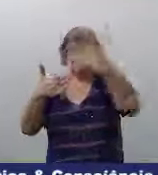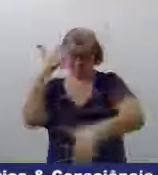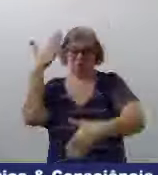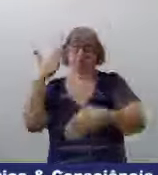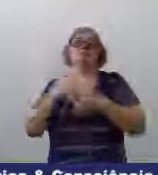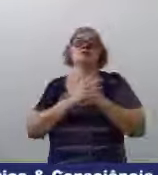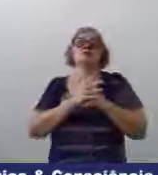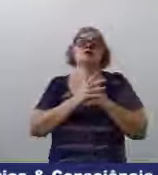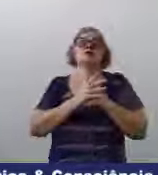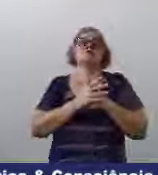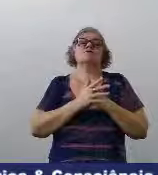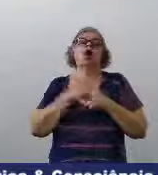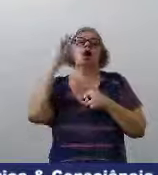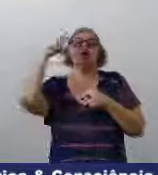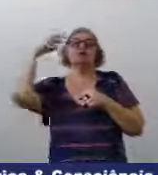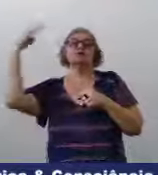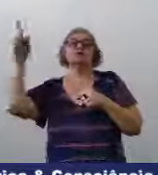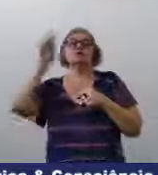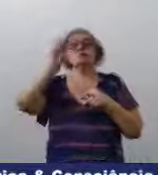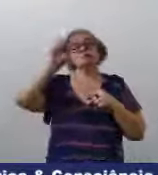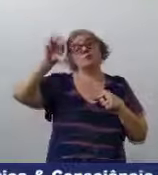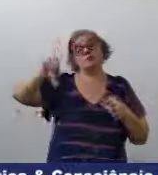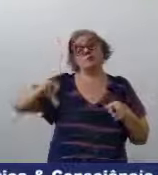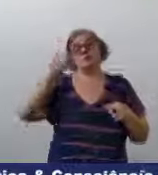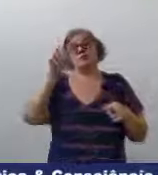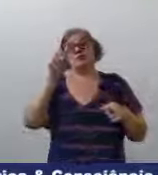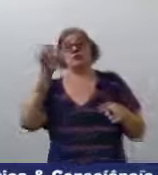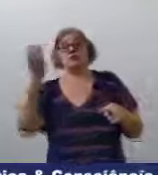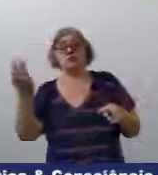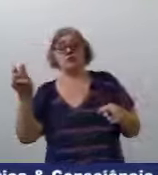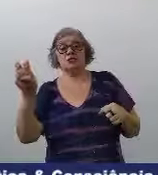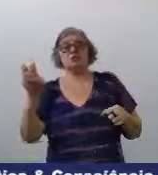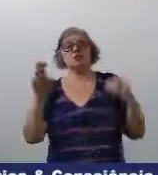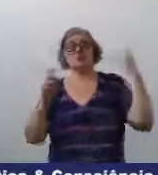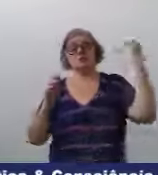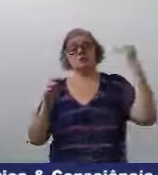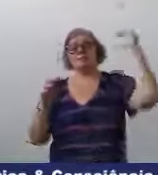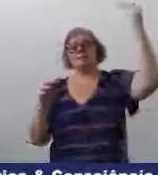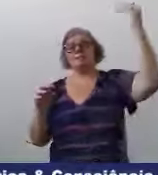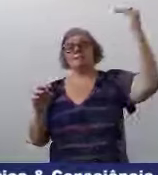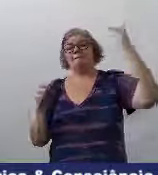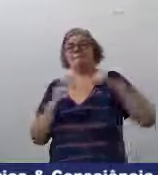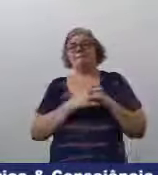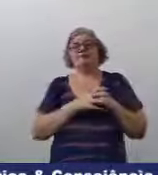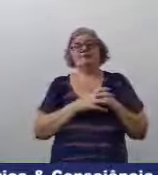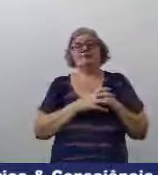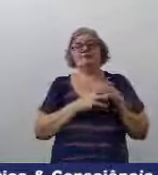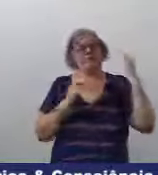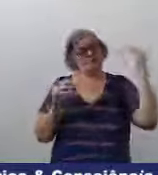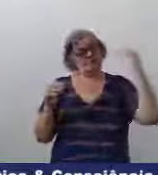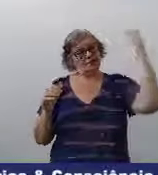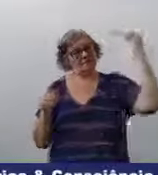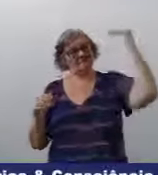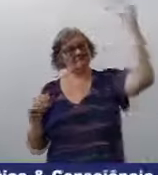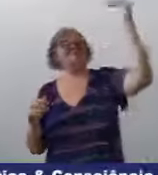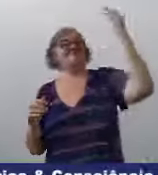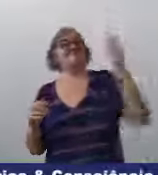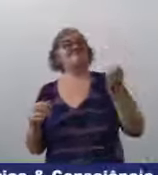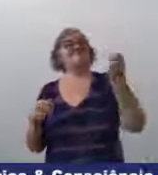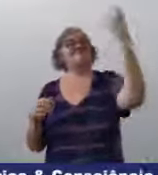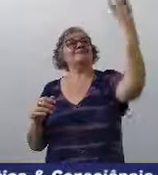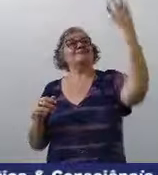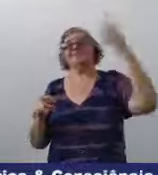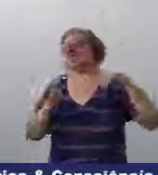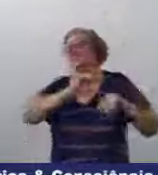e comprovava uma teoria de 1915. Logo, numa dimensão mais etérea,